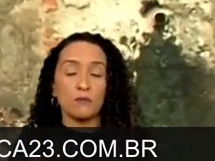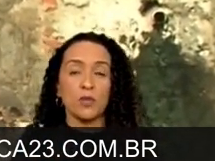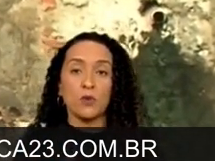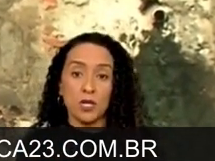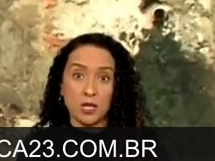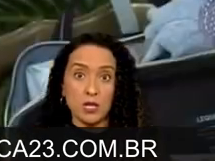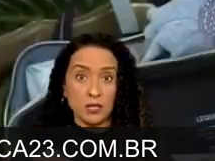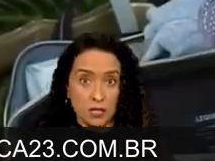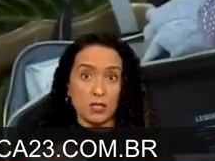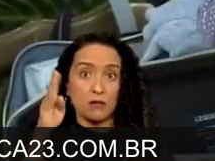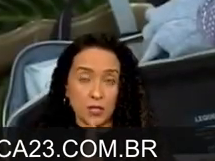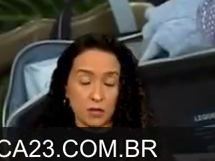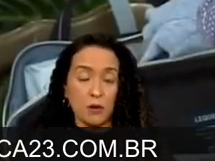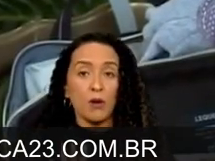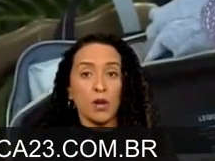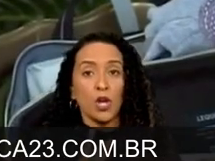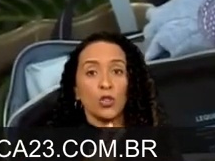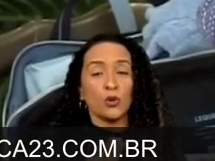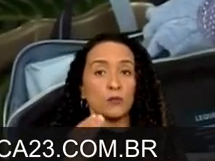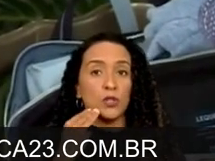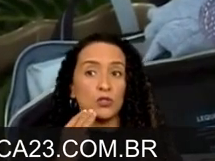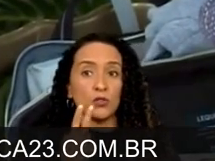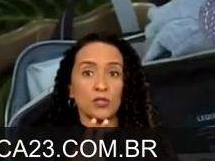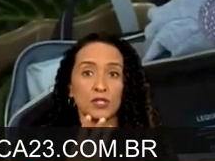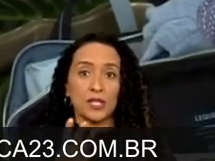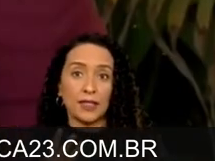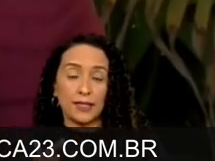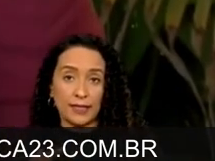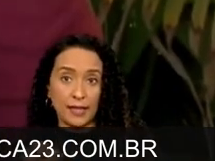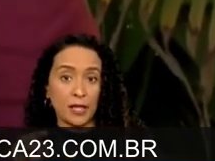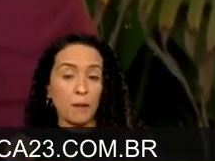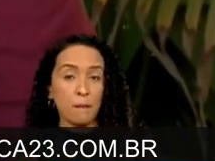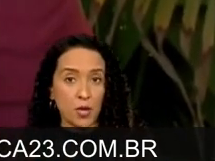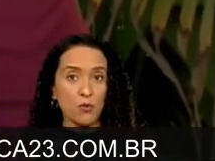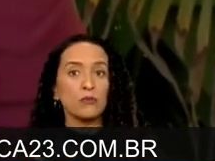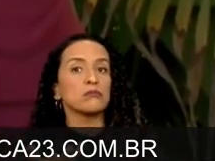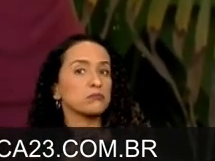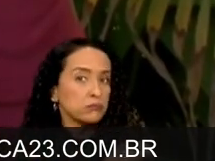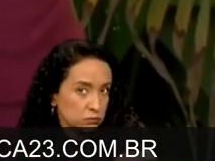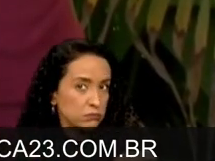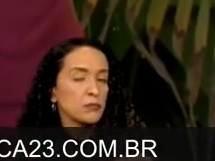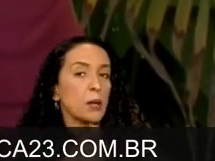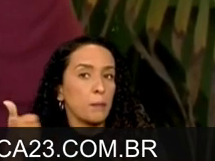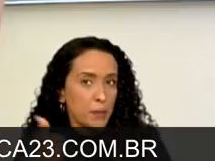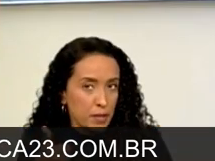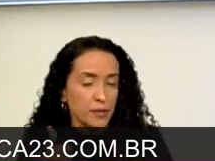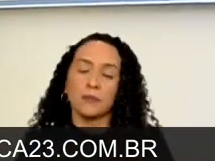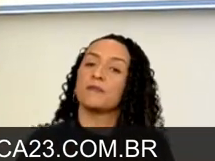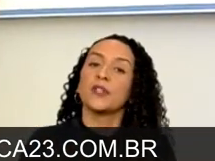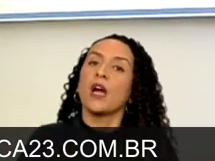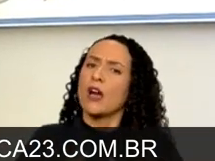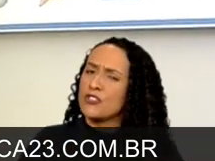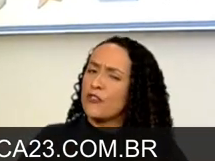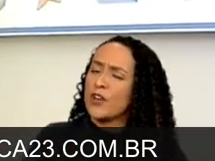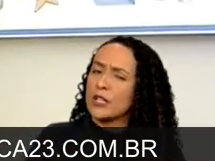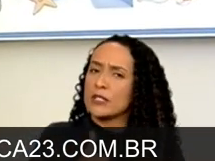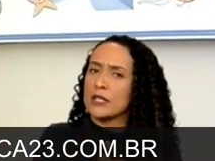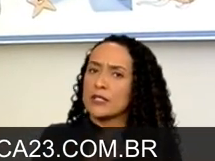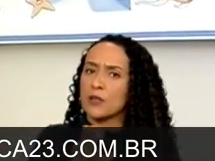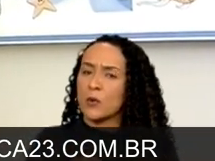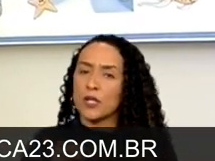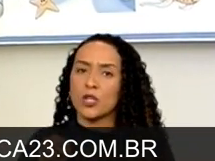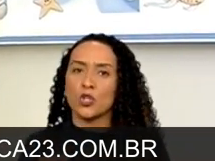crianças no país, sendo que 2.270.000 receberam a primeira dose da vacina, uma diferença de